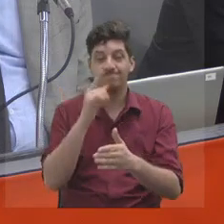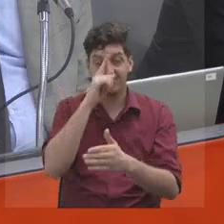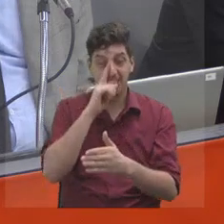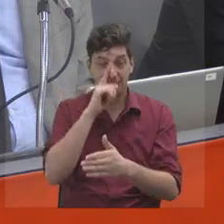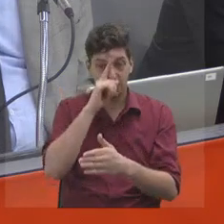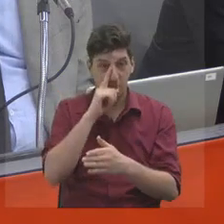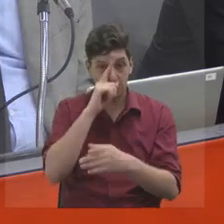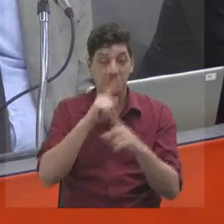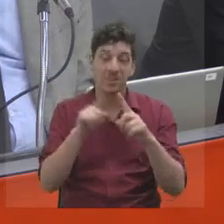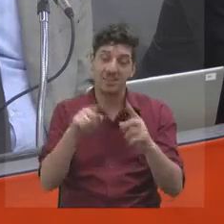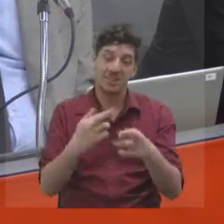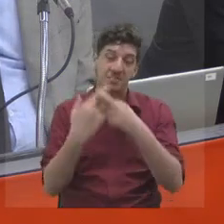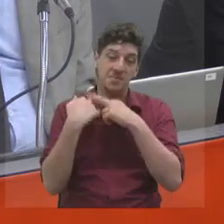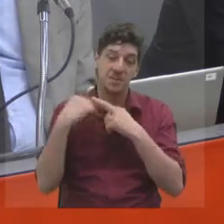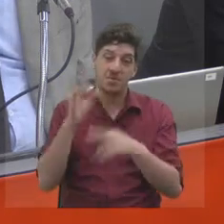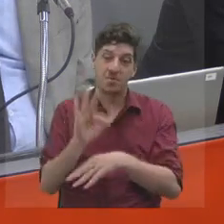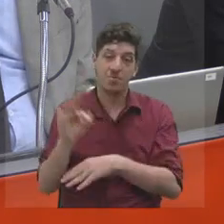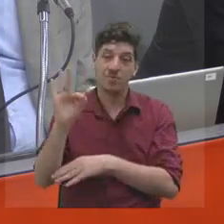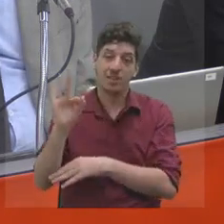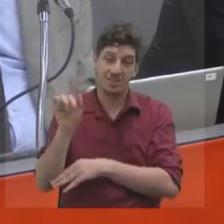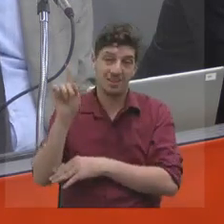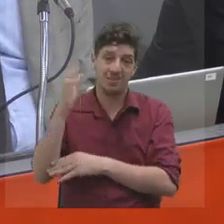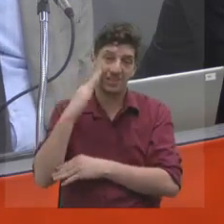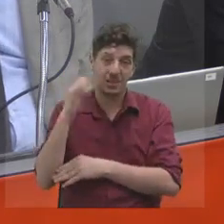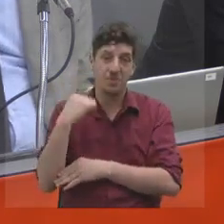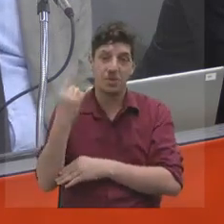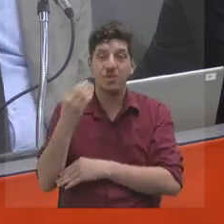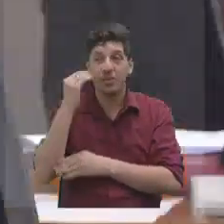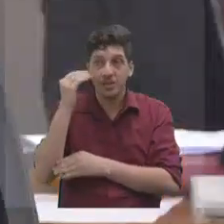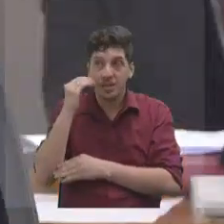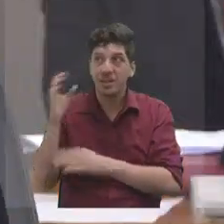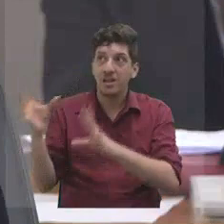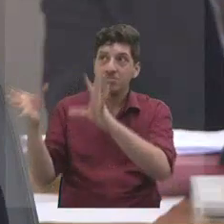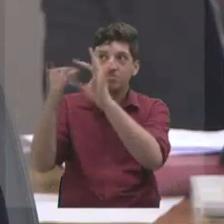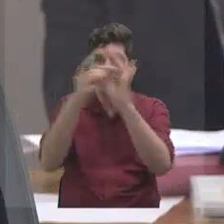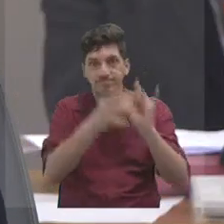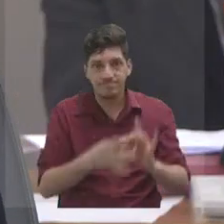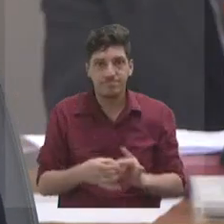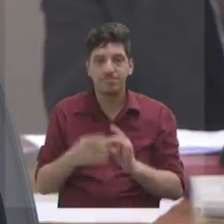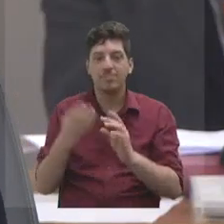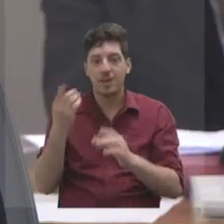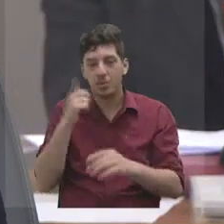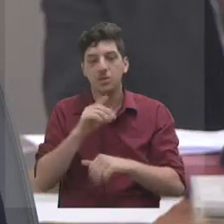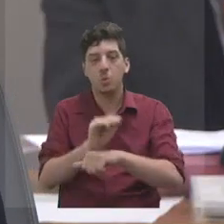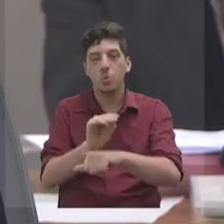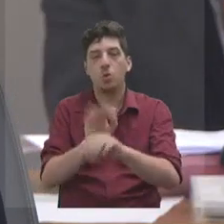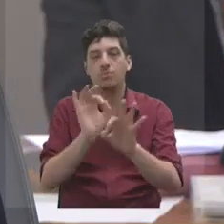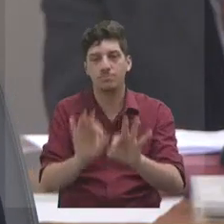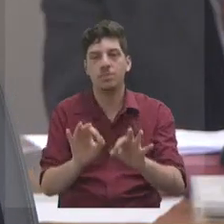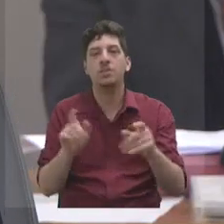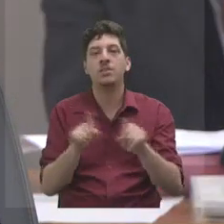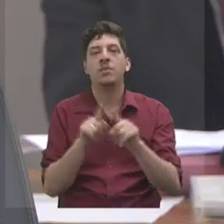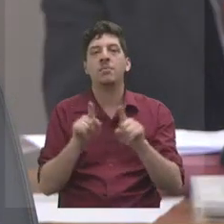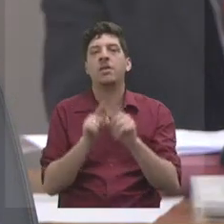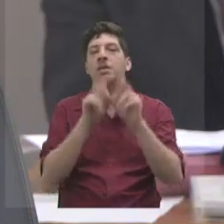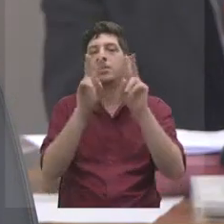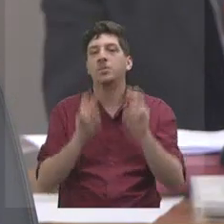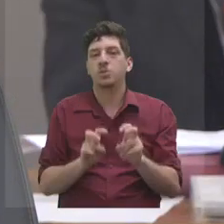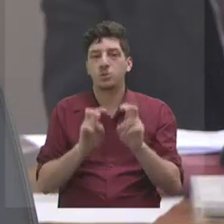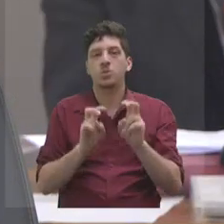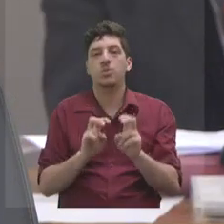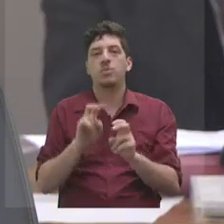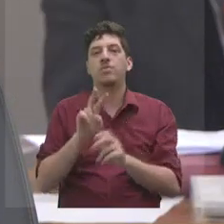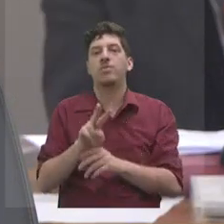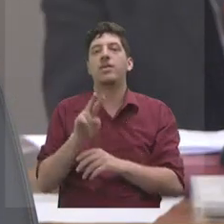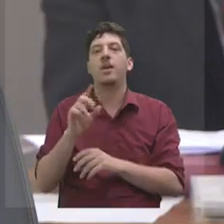entre as diversas esferas deputados por fim em relação a questão da vli né